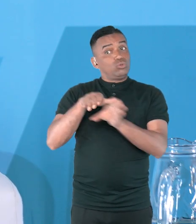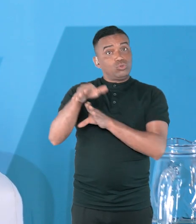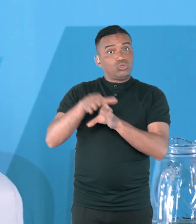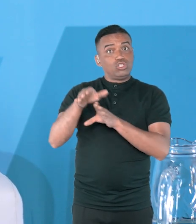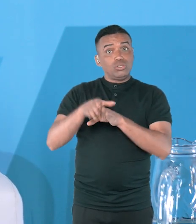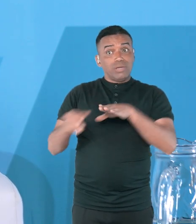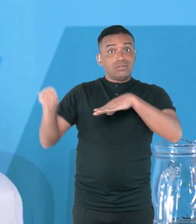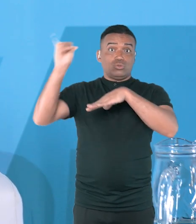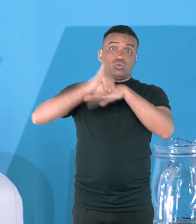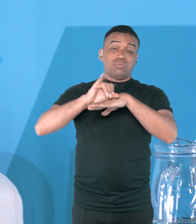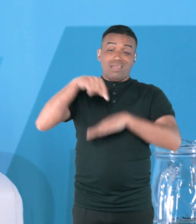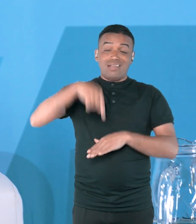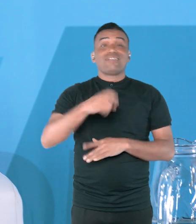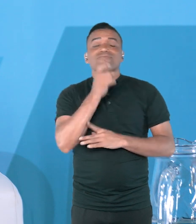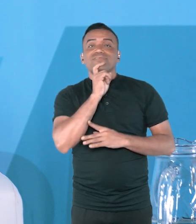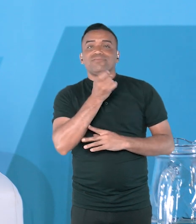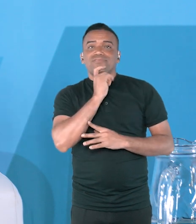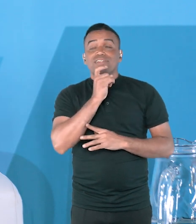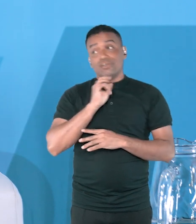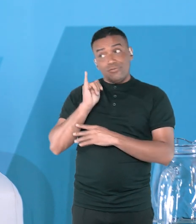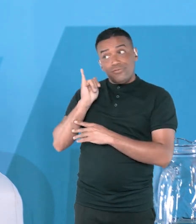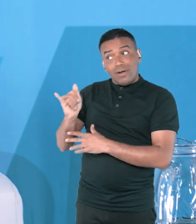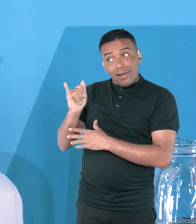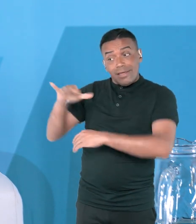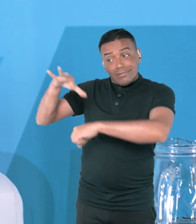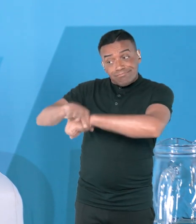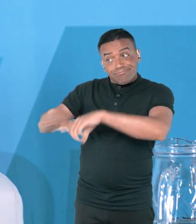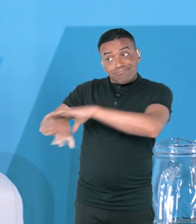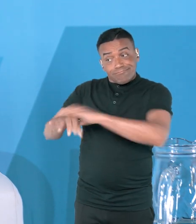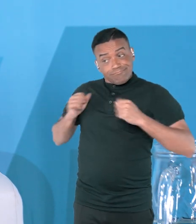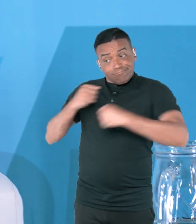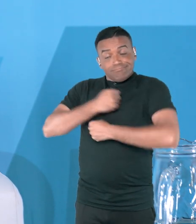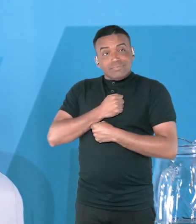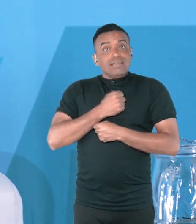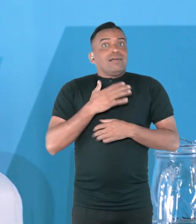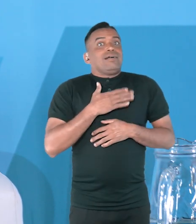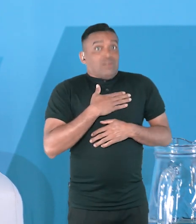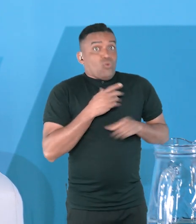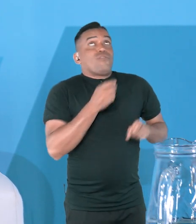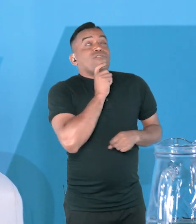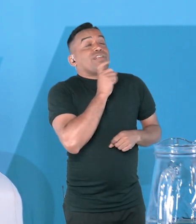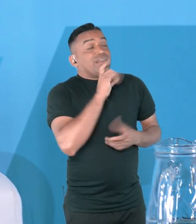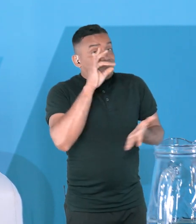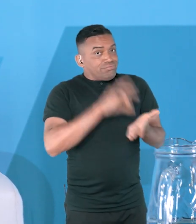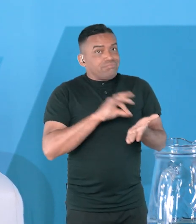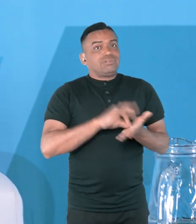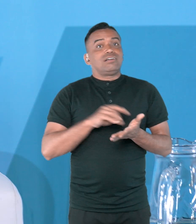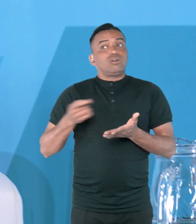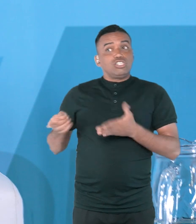sugiro que a gente suba, porque está fazendo muito frio. Falei para você trazer o casaco. Lá em cima. Eu estou morrendo de frio, vocês